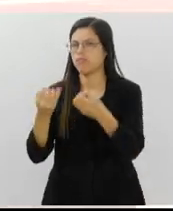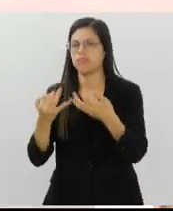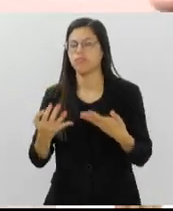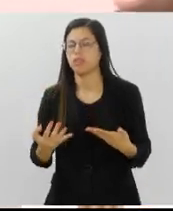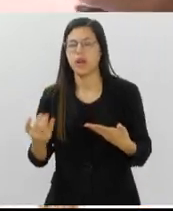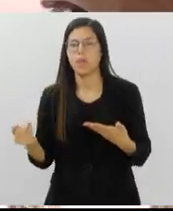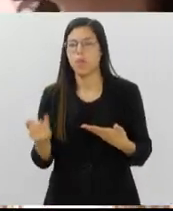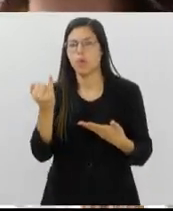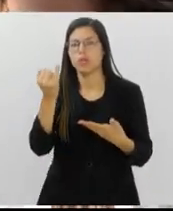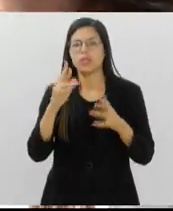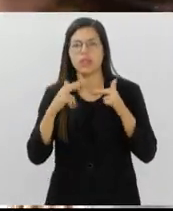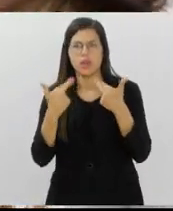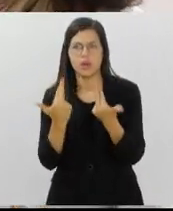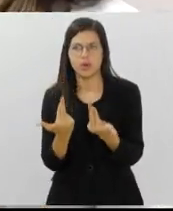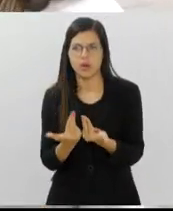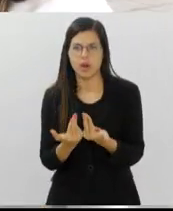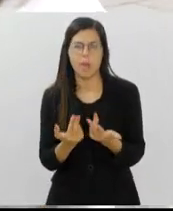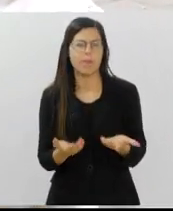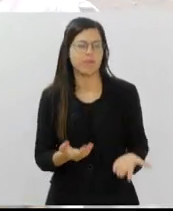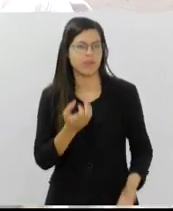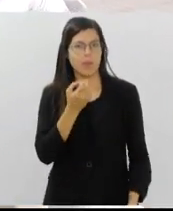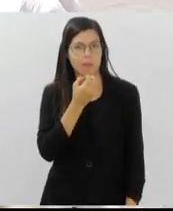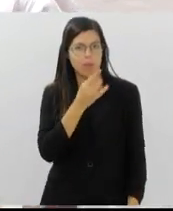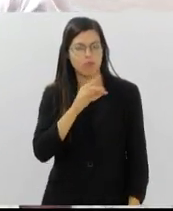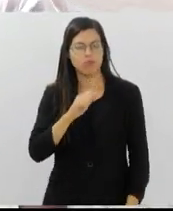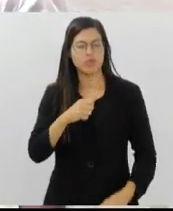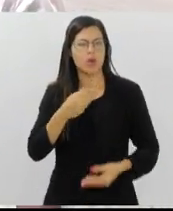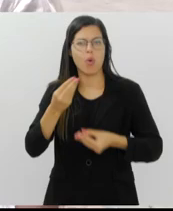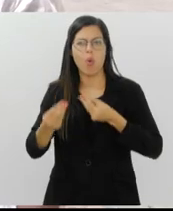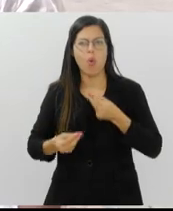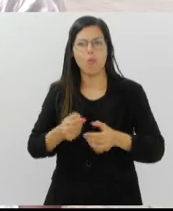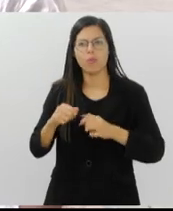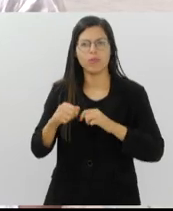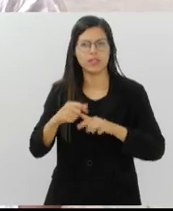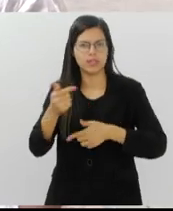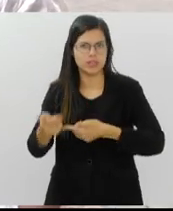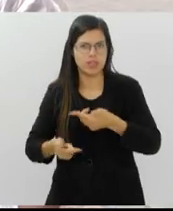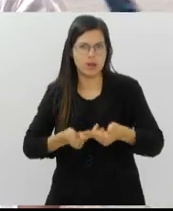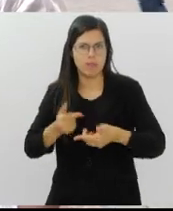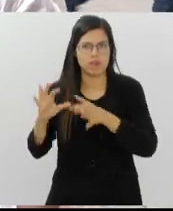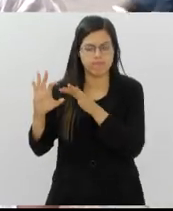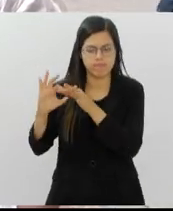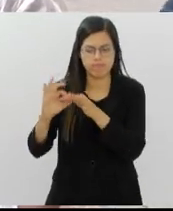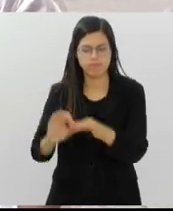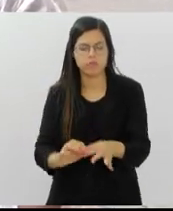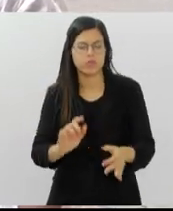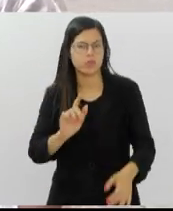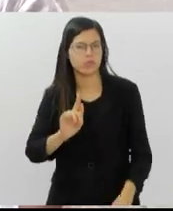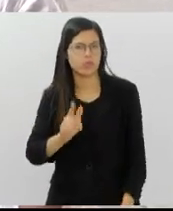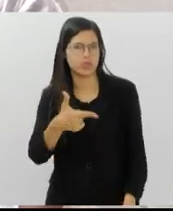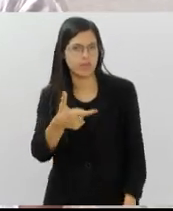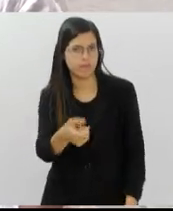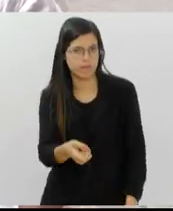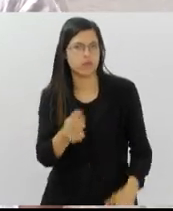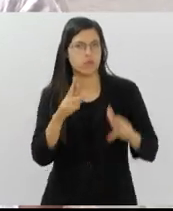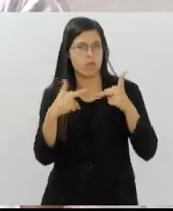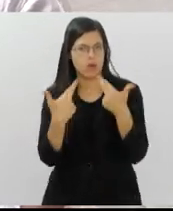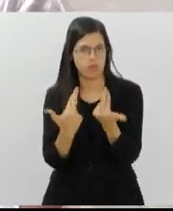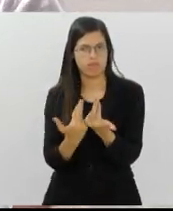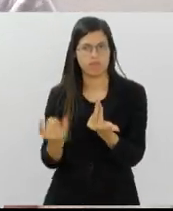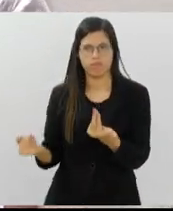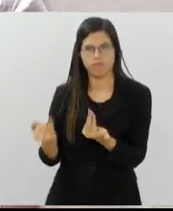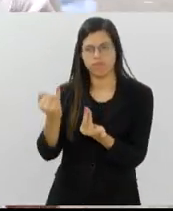né? Bom dia, Alessandra. Como é realizado esse trabalho do C20 diante desse contexto? Contexto do G20, uma reunião muito importante para todo